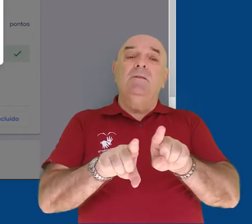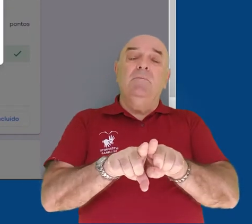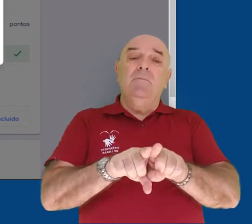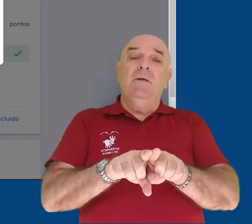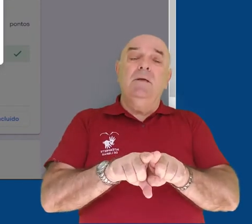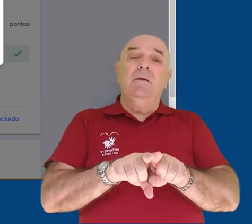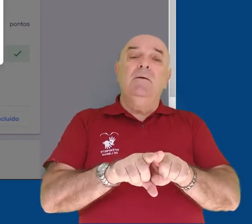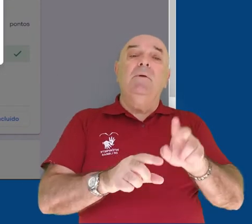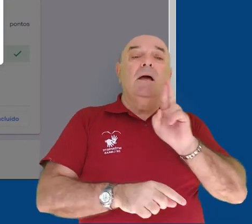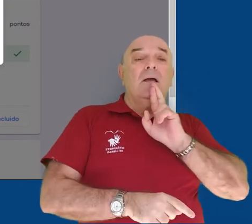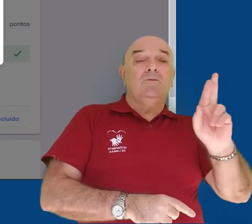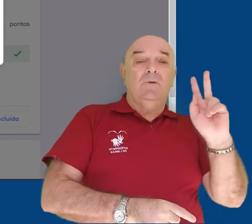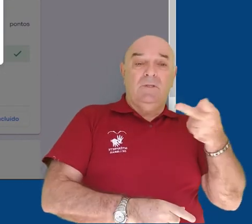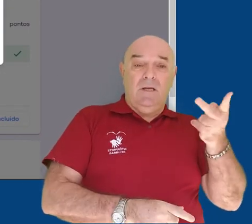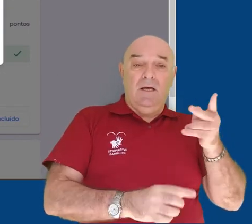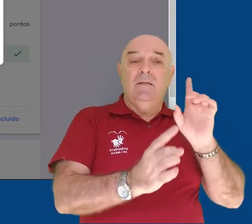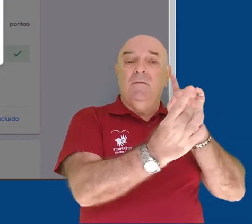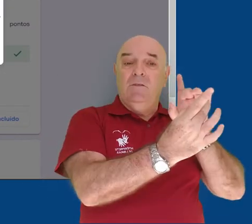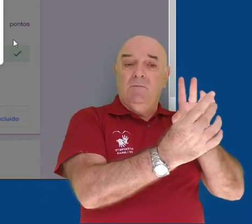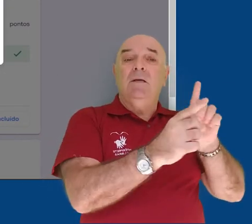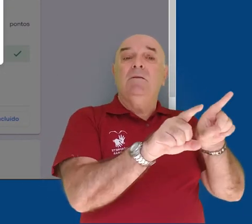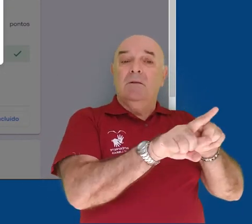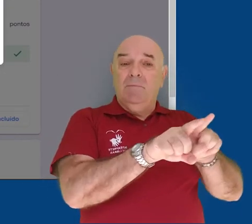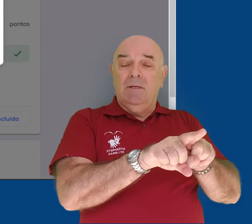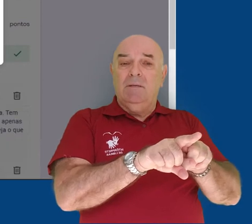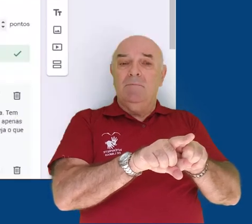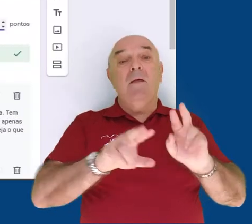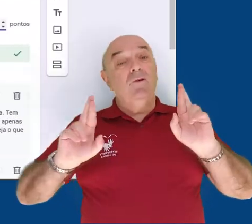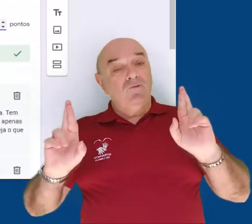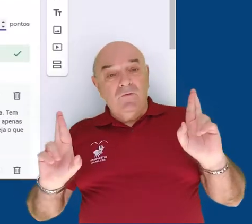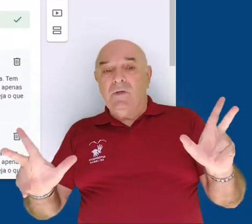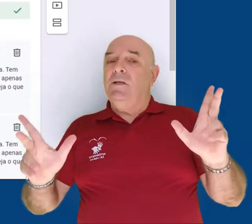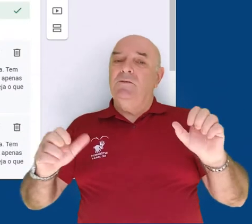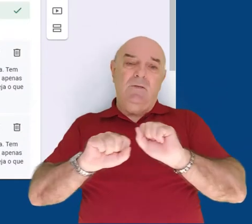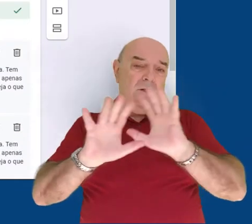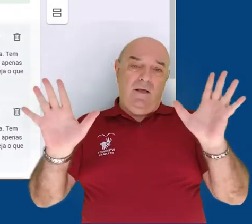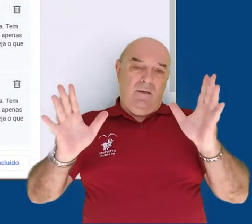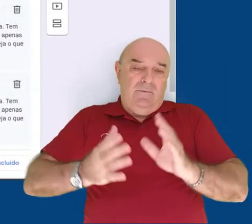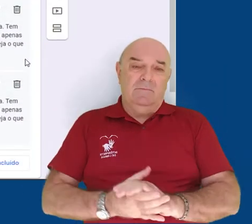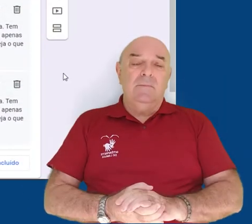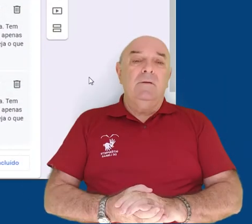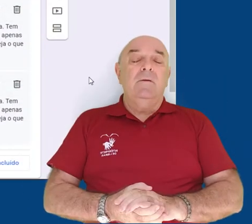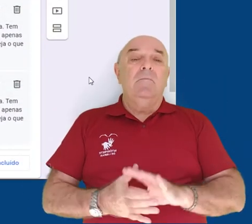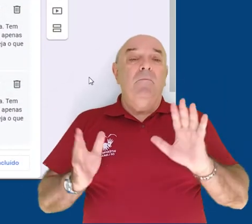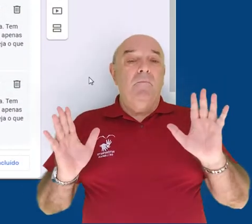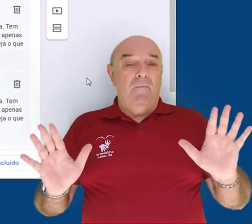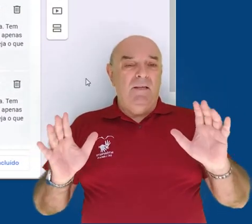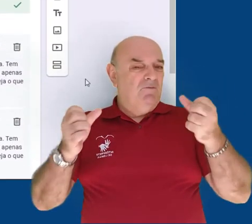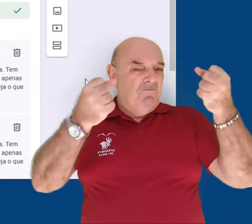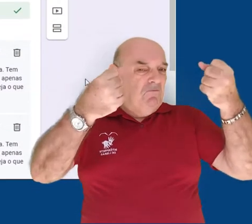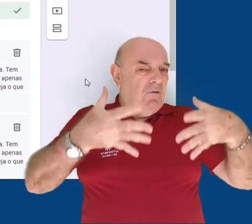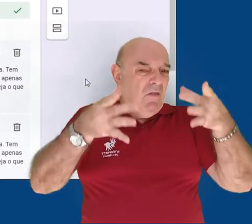Mas dependendo da sua questão vale a pena criar se diverte diferentes você também pode usar vídeos ou links no feedback da sua resposta